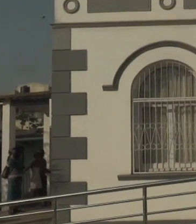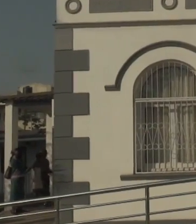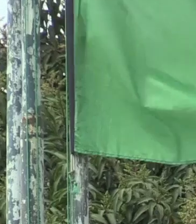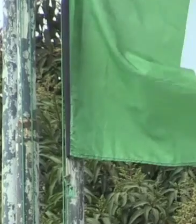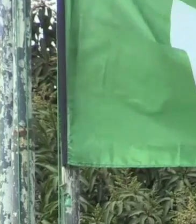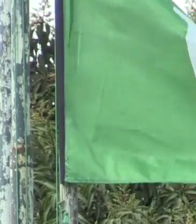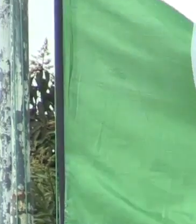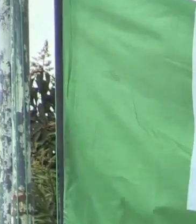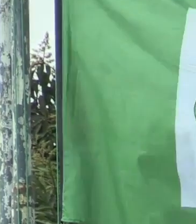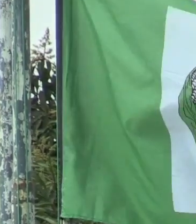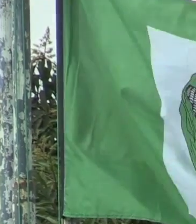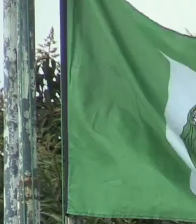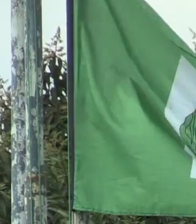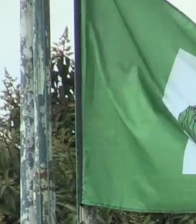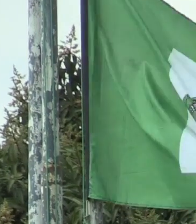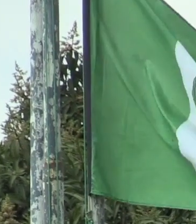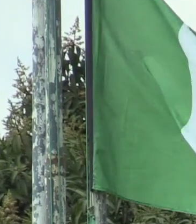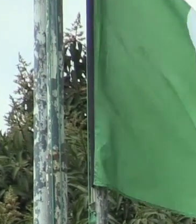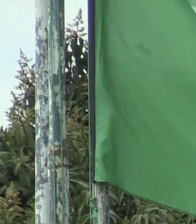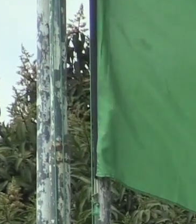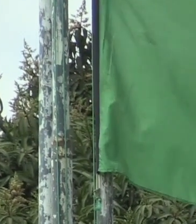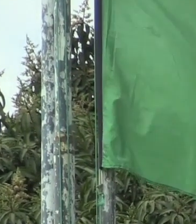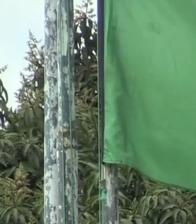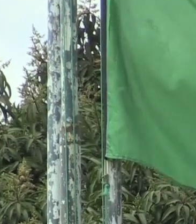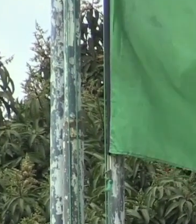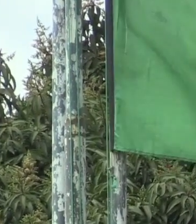Transcrição e por Quintena Coelho